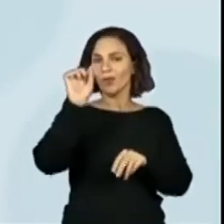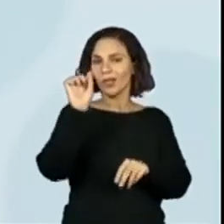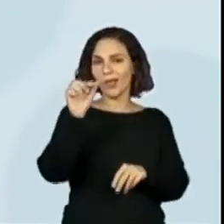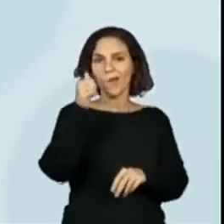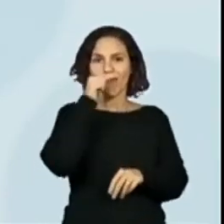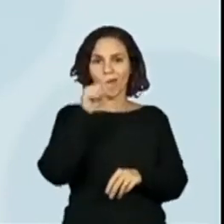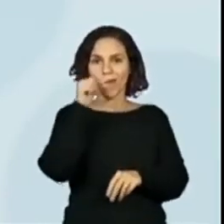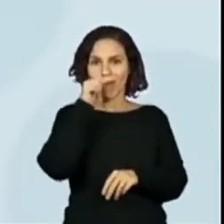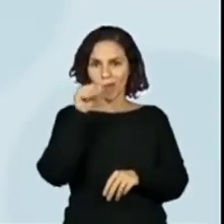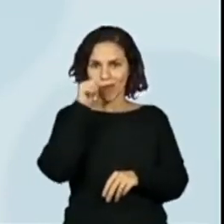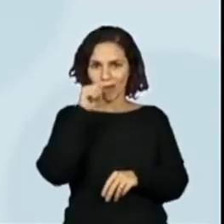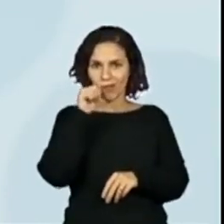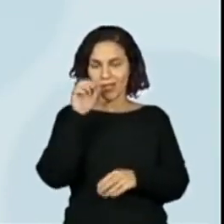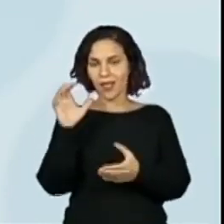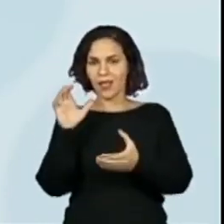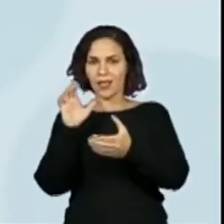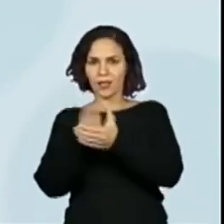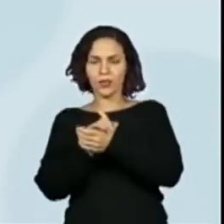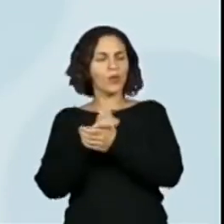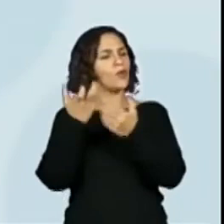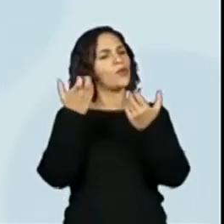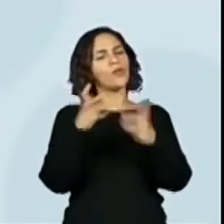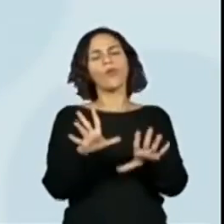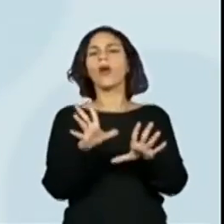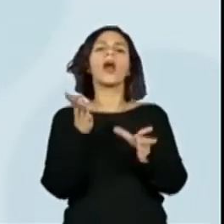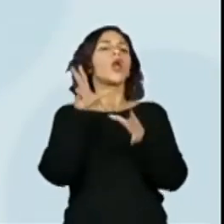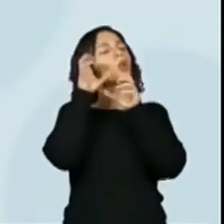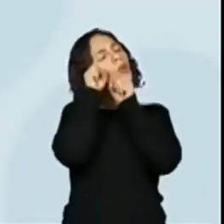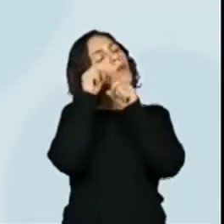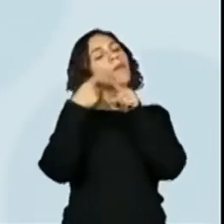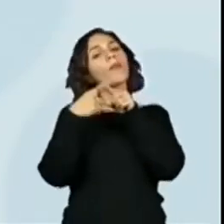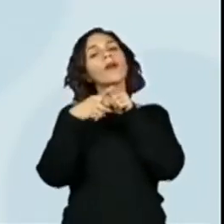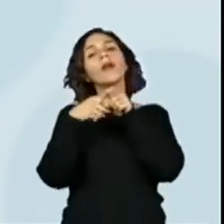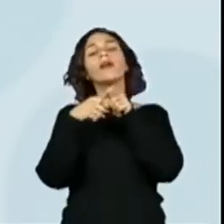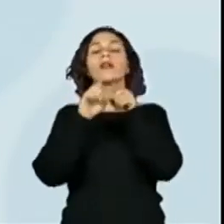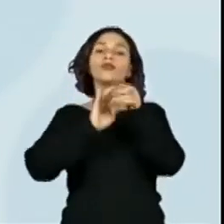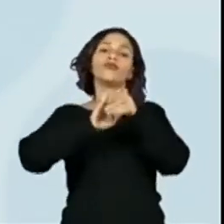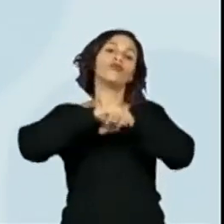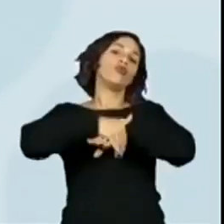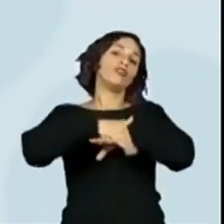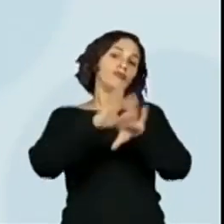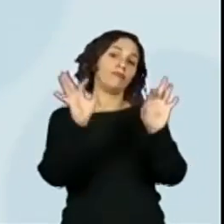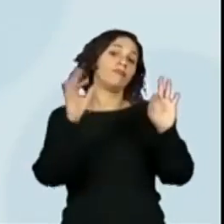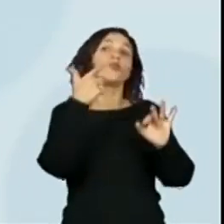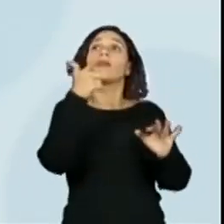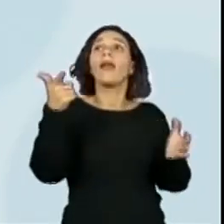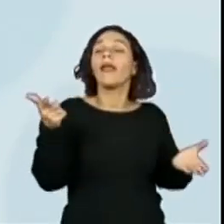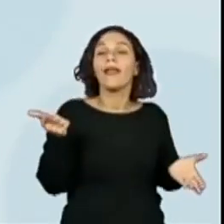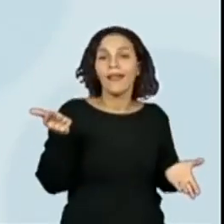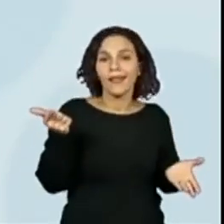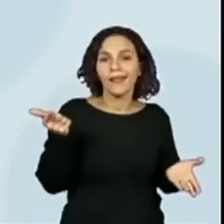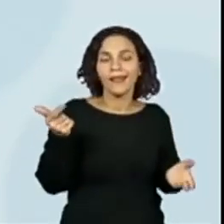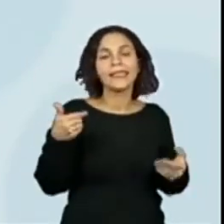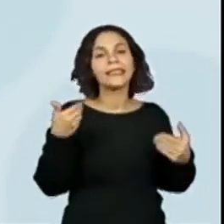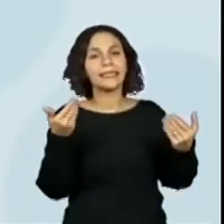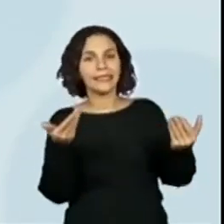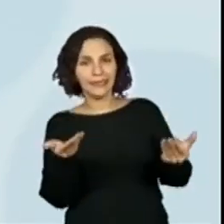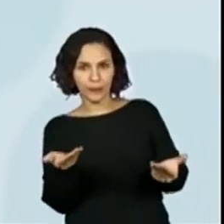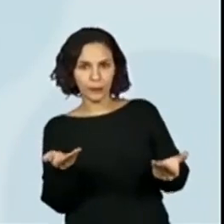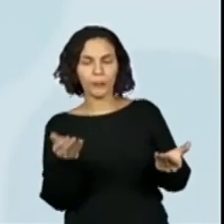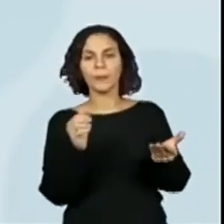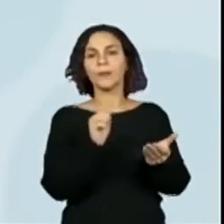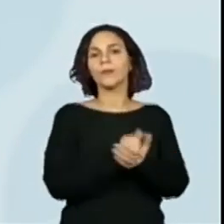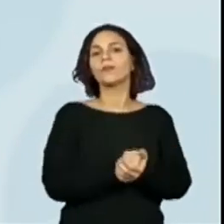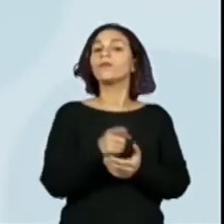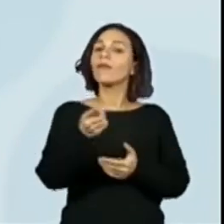se casou não quer dormir porque não há noite. Então ela tinha essa questão, ela queria